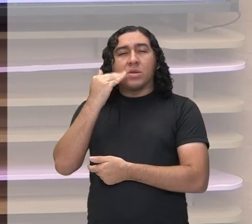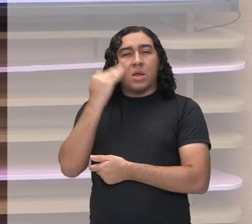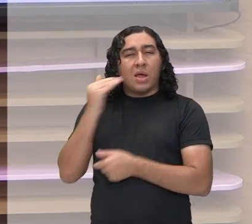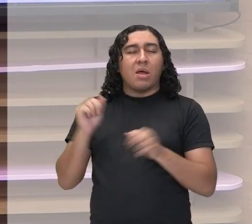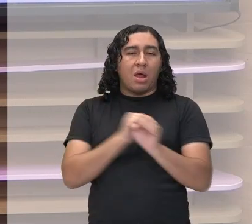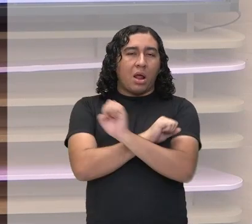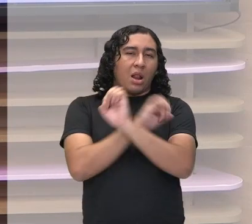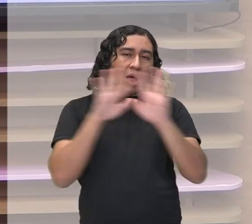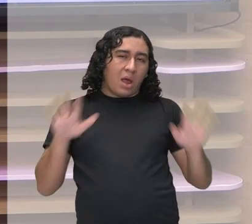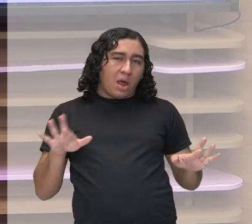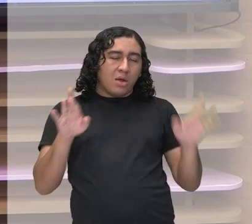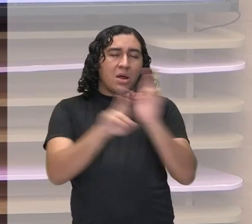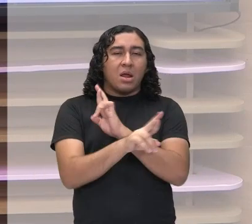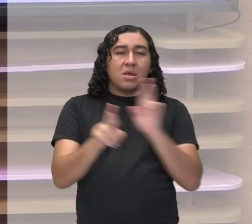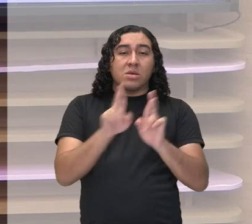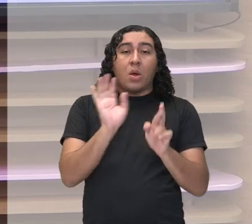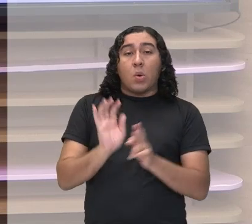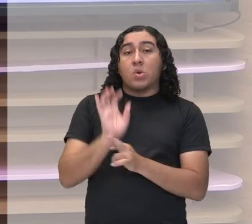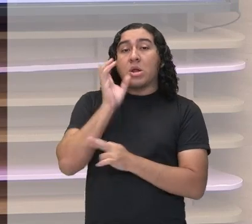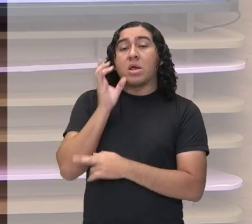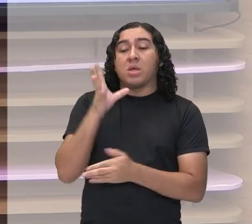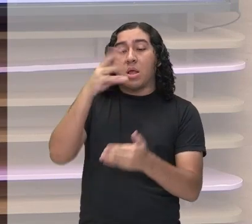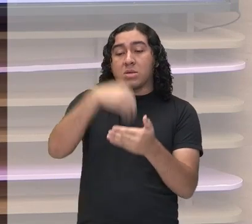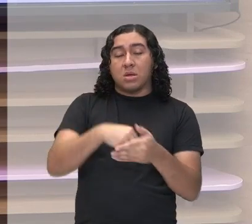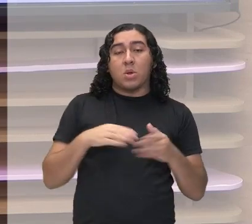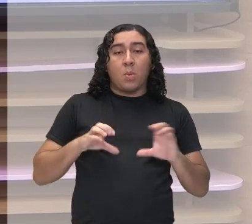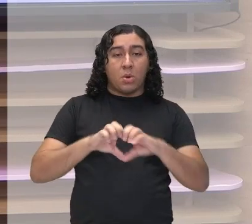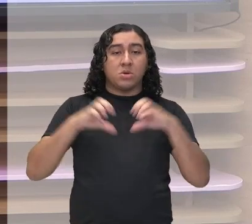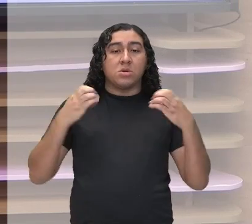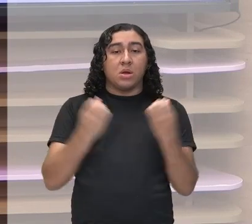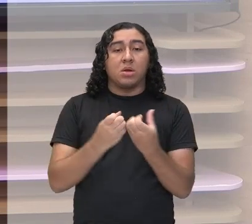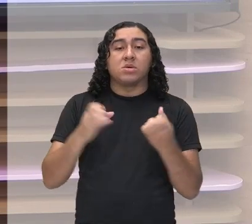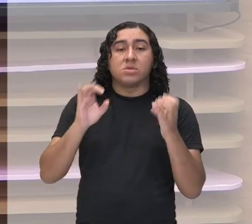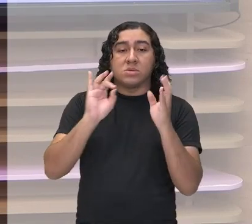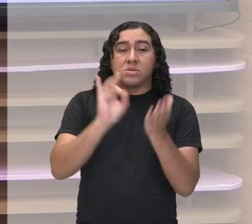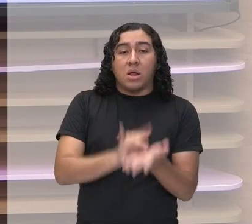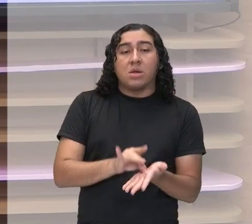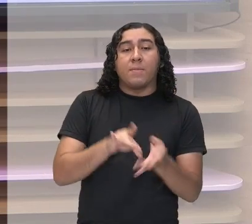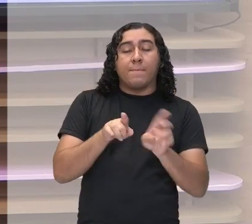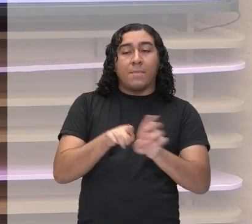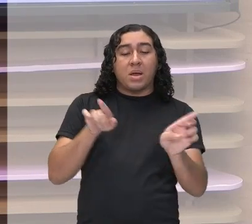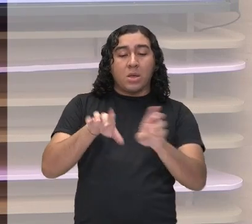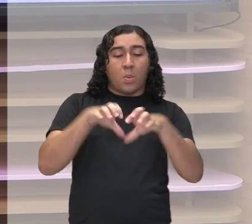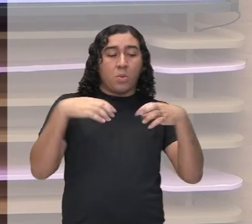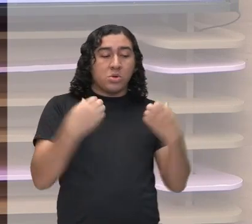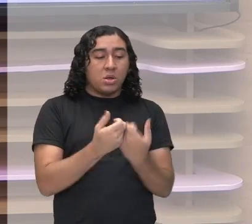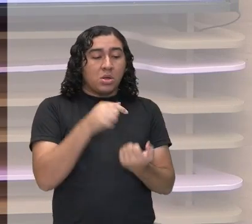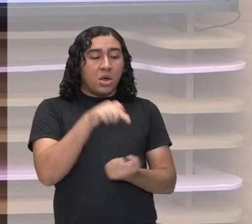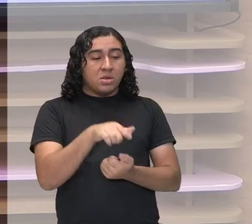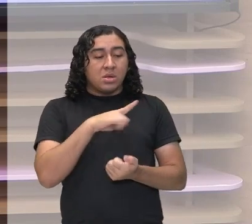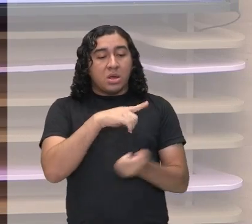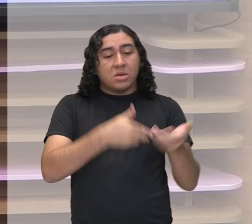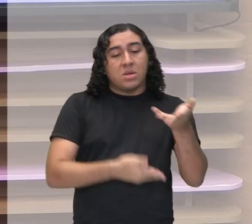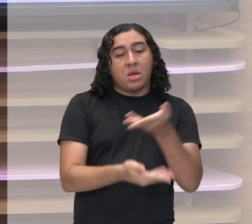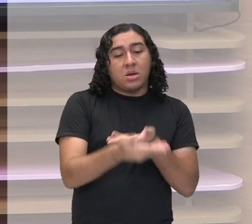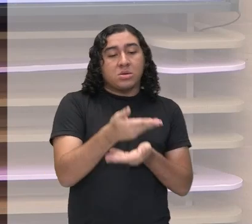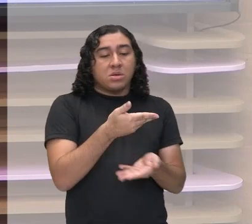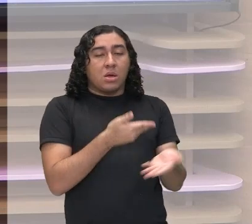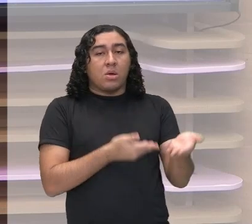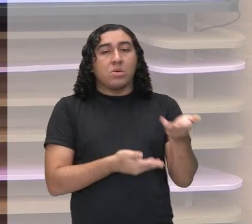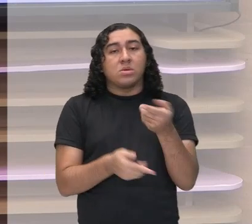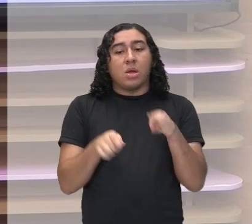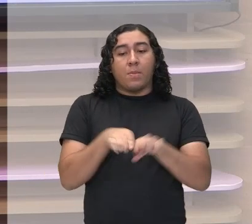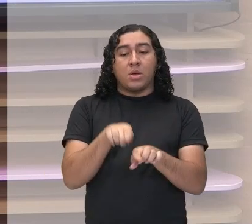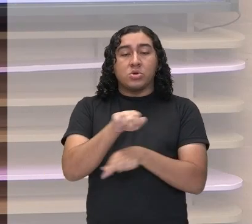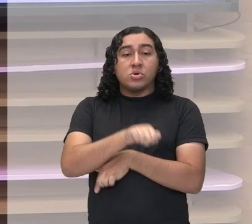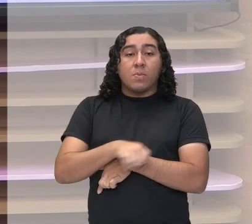relação numa determinada comunidade, mas essa comunidade ela vai interagir também com o meio,